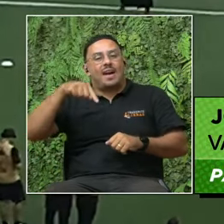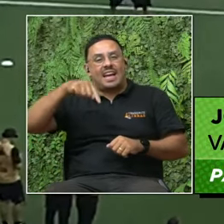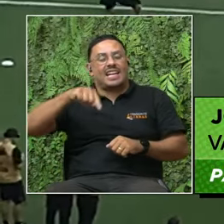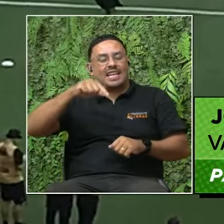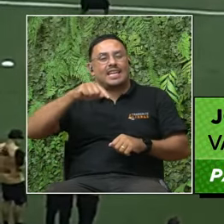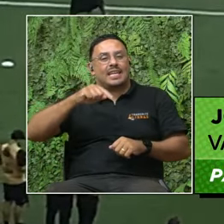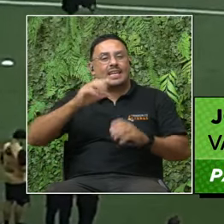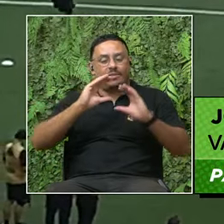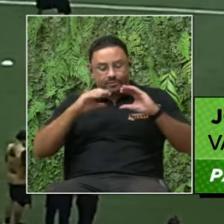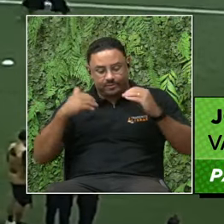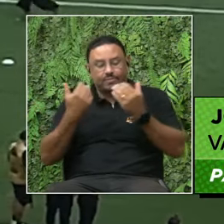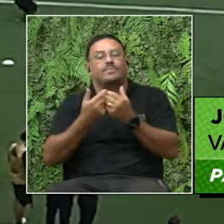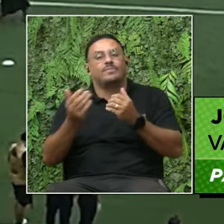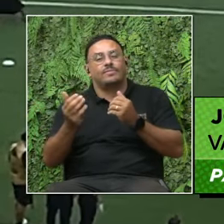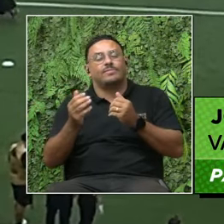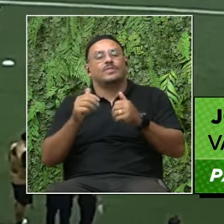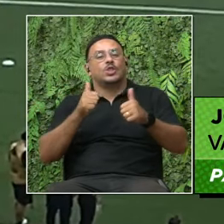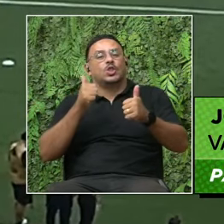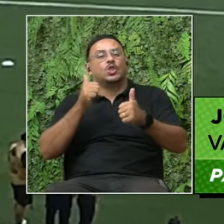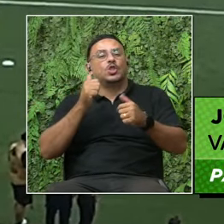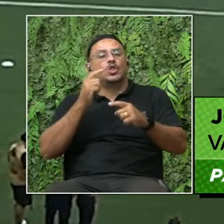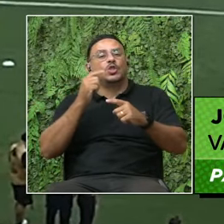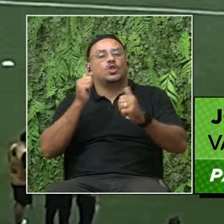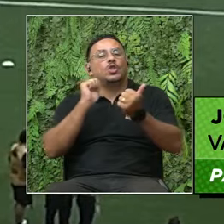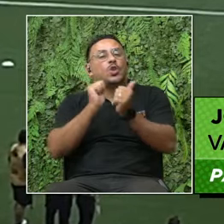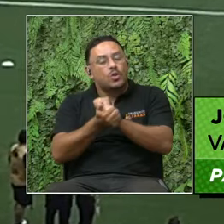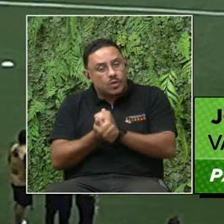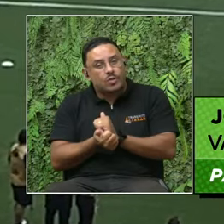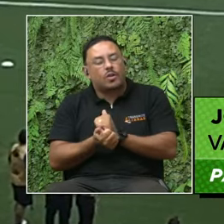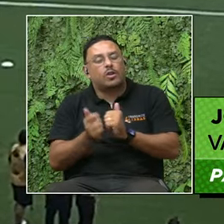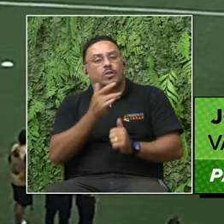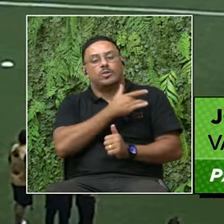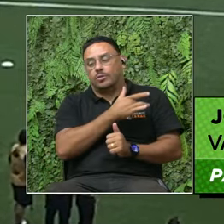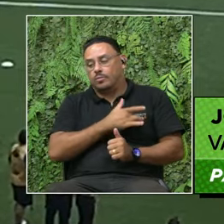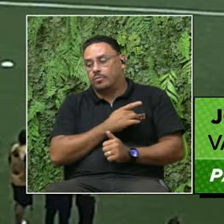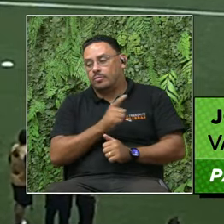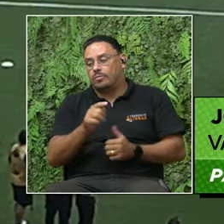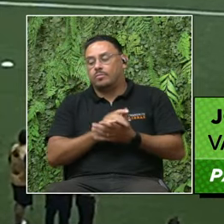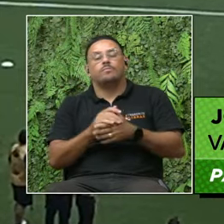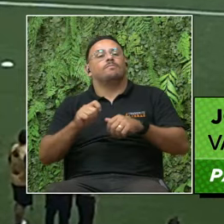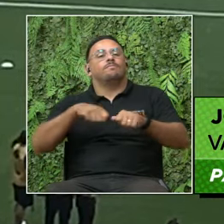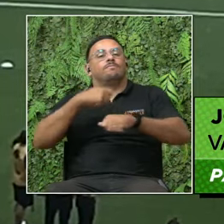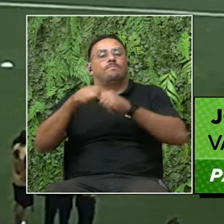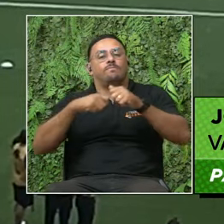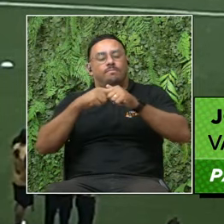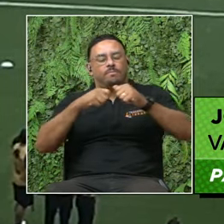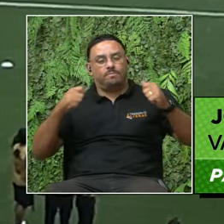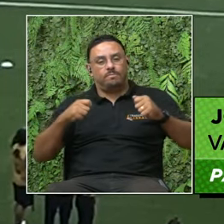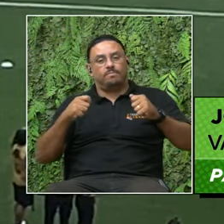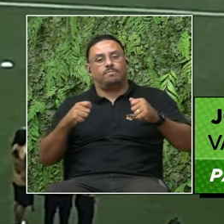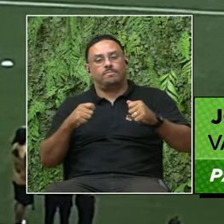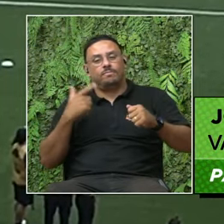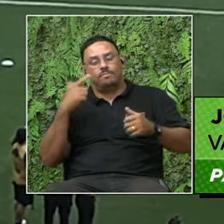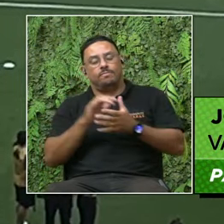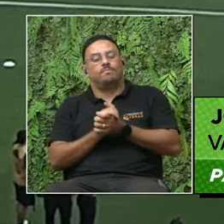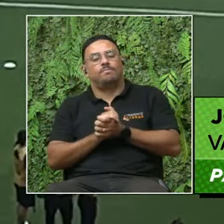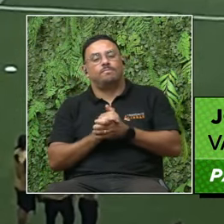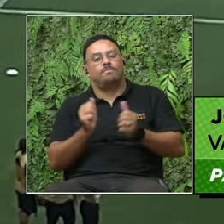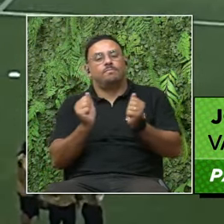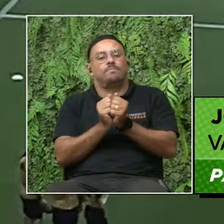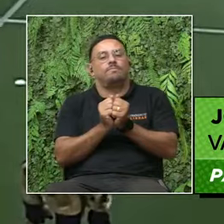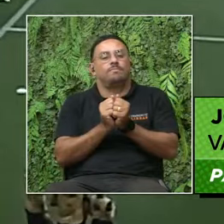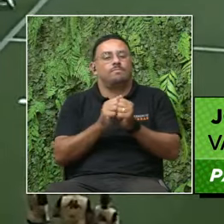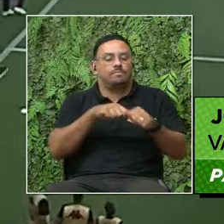Mineirão quando defendi o Cruzeiro e agora ele tá com esse par de chuteiras amarrado amarrou o cadaço do pé direito no